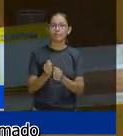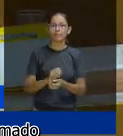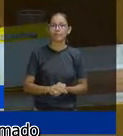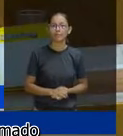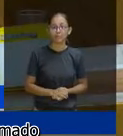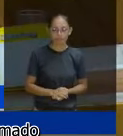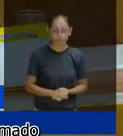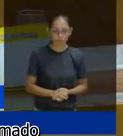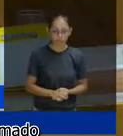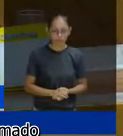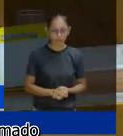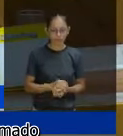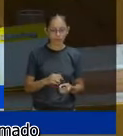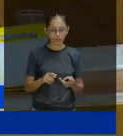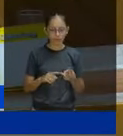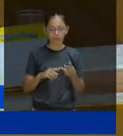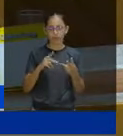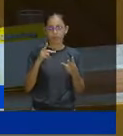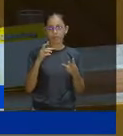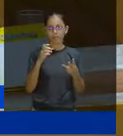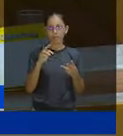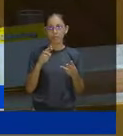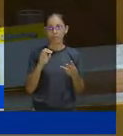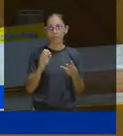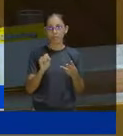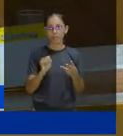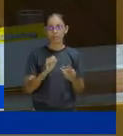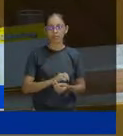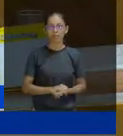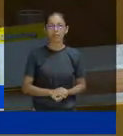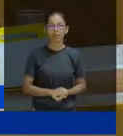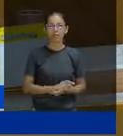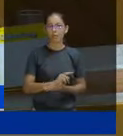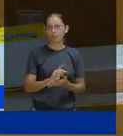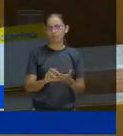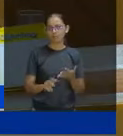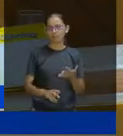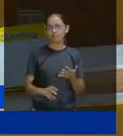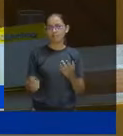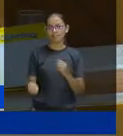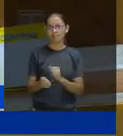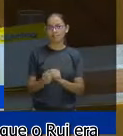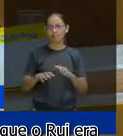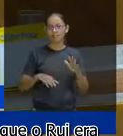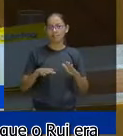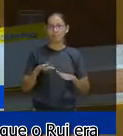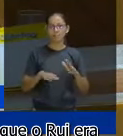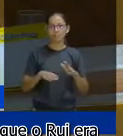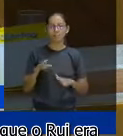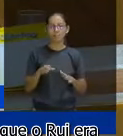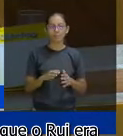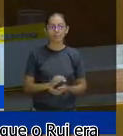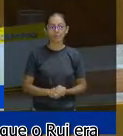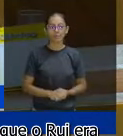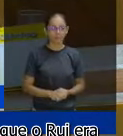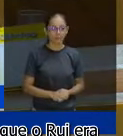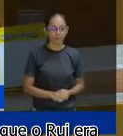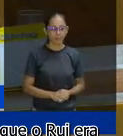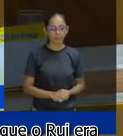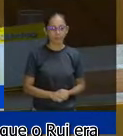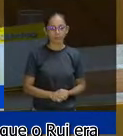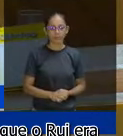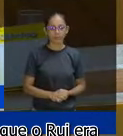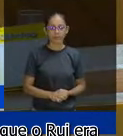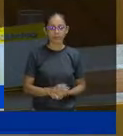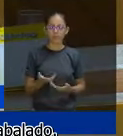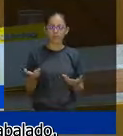amado e querido amigo Petros, né? O Escapim, o Ailton também, muitas vezes ia junto. Então, assim, a minha conversa com o Rui era tão forte, tão